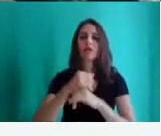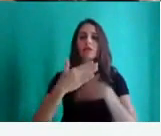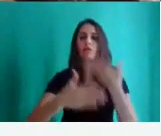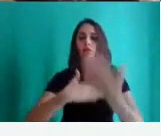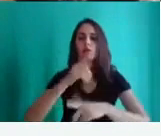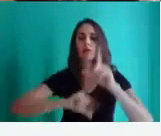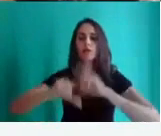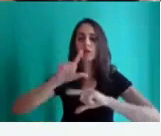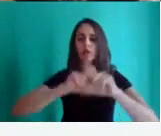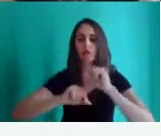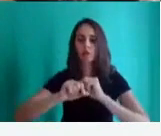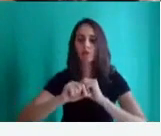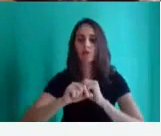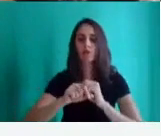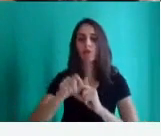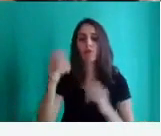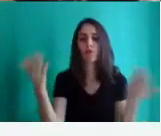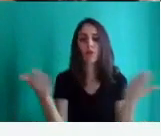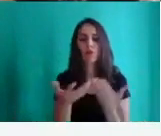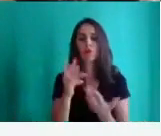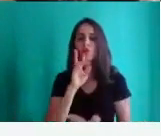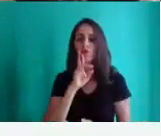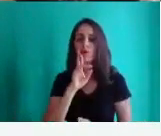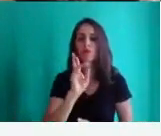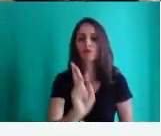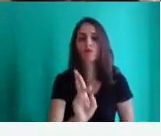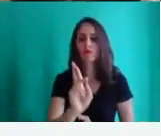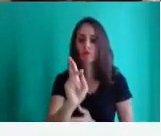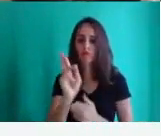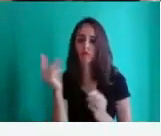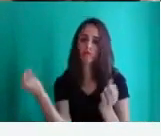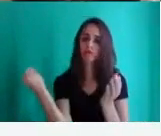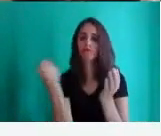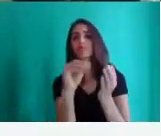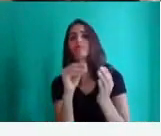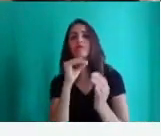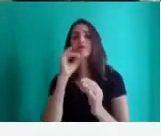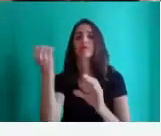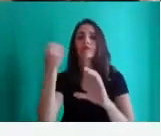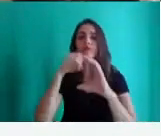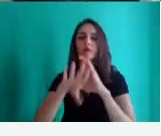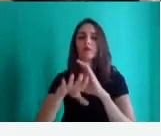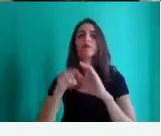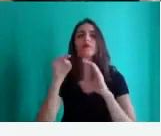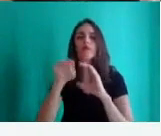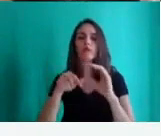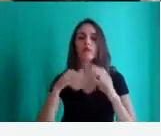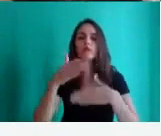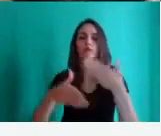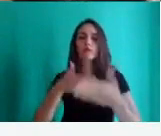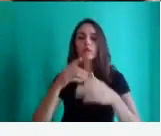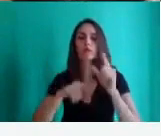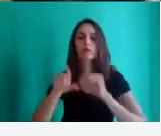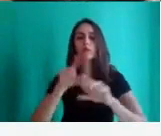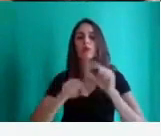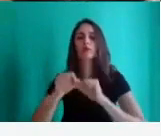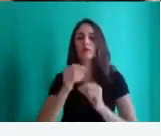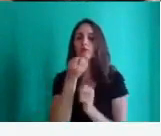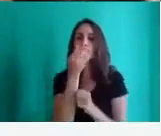do sorteio realizado, ele será divulgado na página do processo seletivo. Tenham um bom dia a todos.